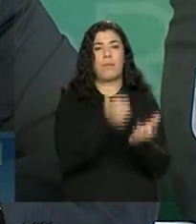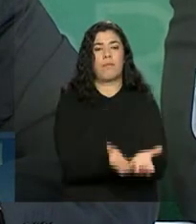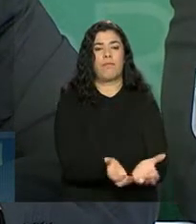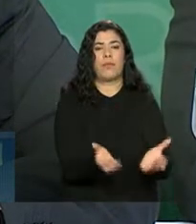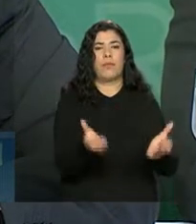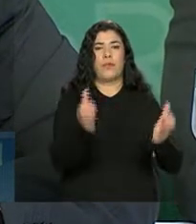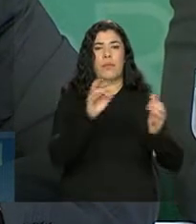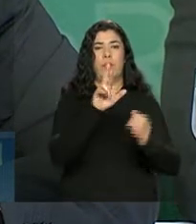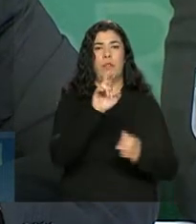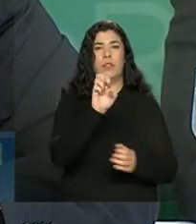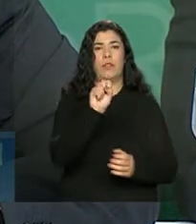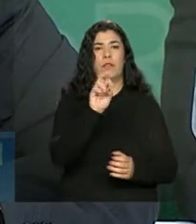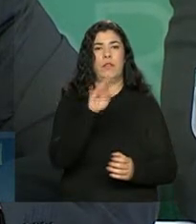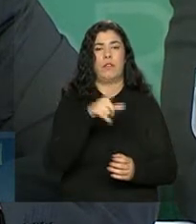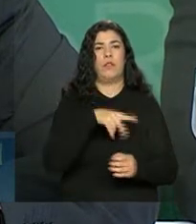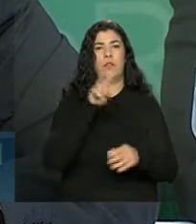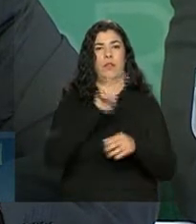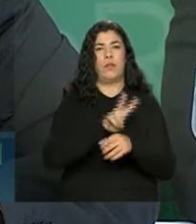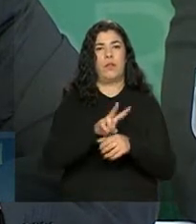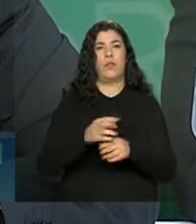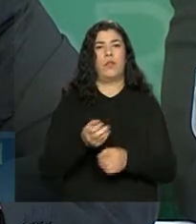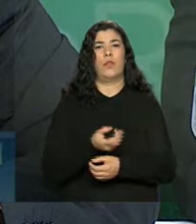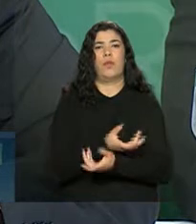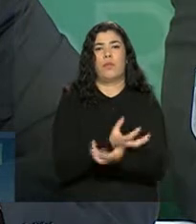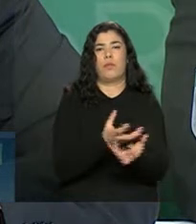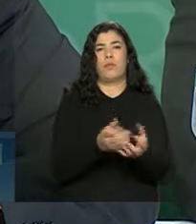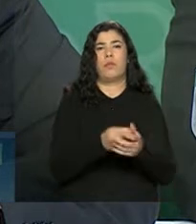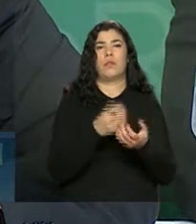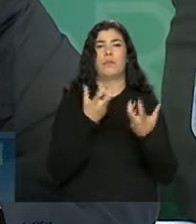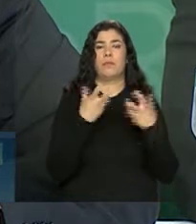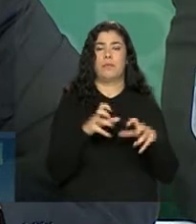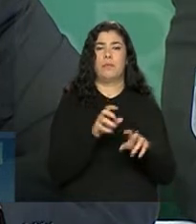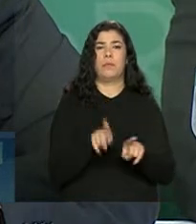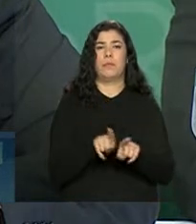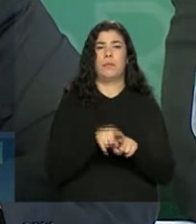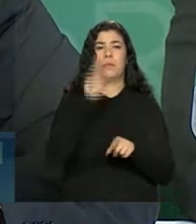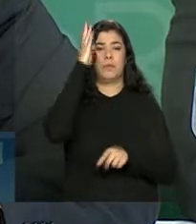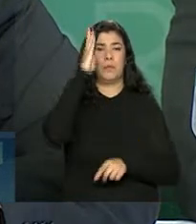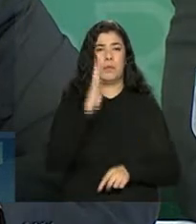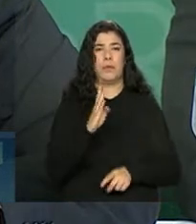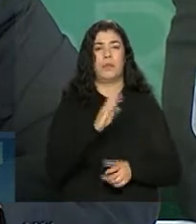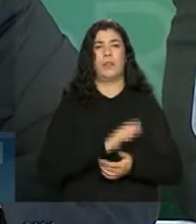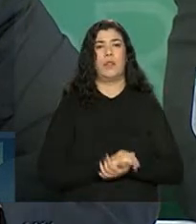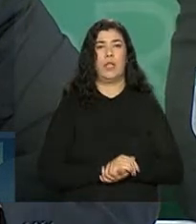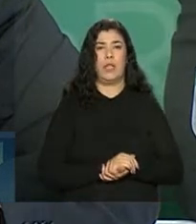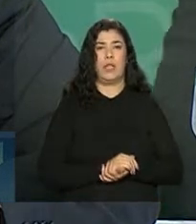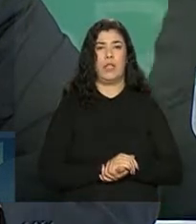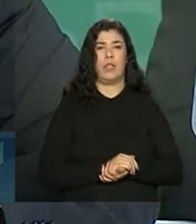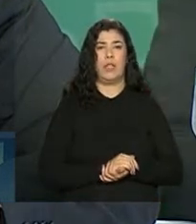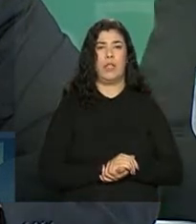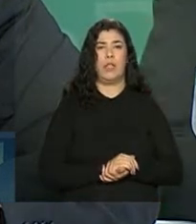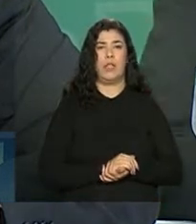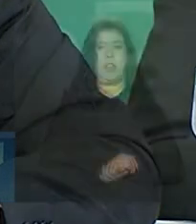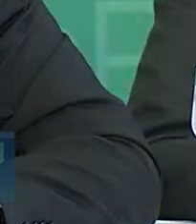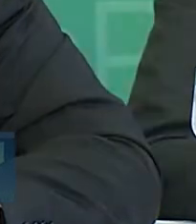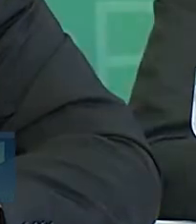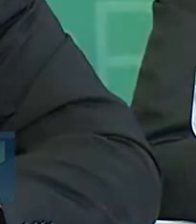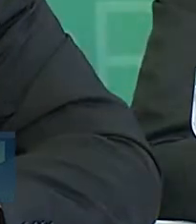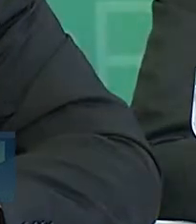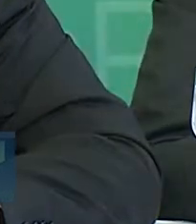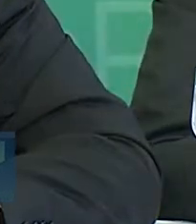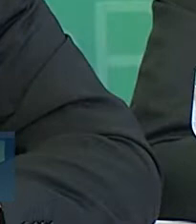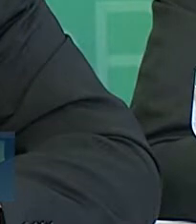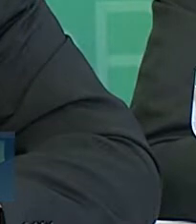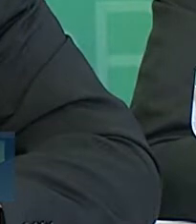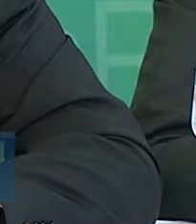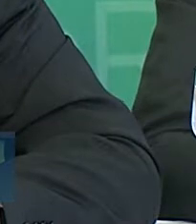dos do semiárido brasileiro dos estados que compõem o semiárido em relação à Minas Gerais